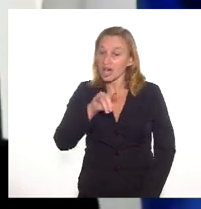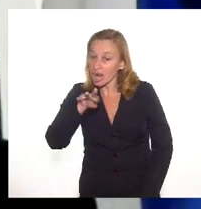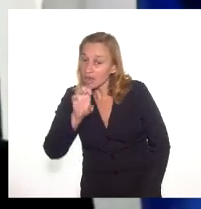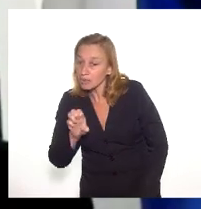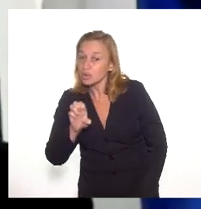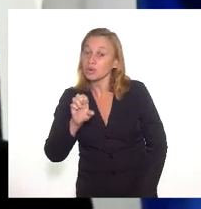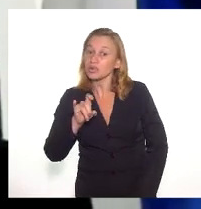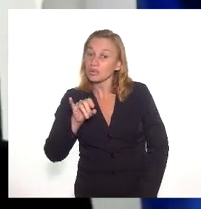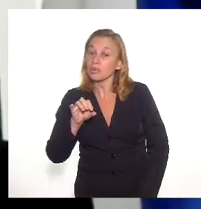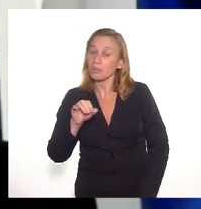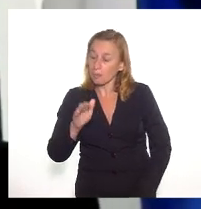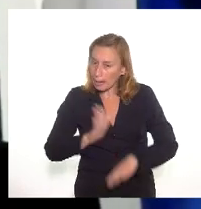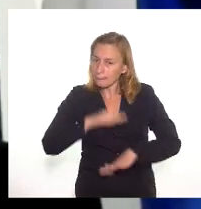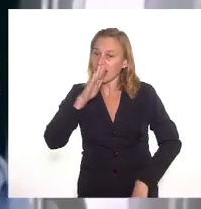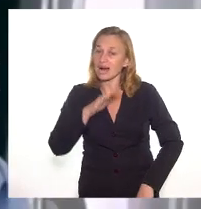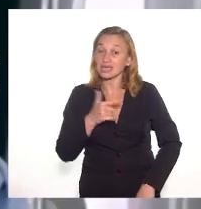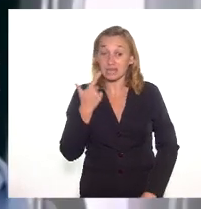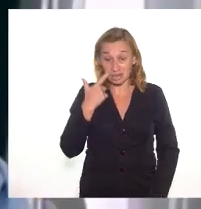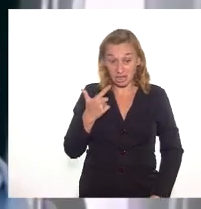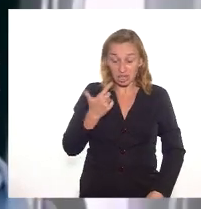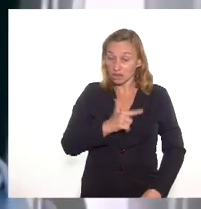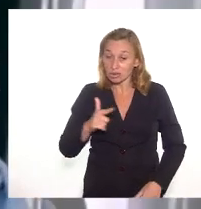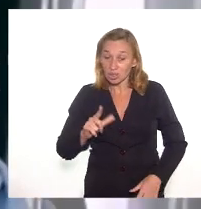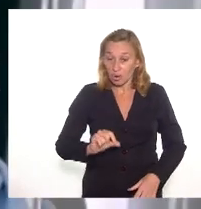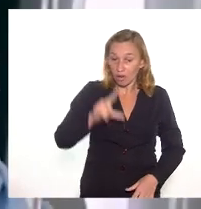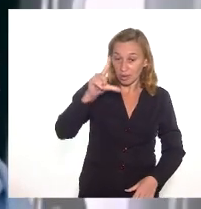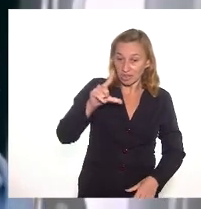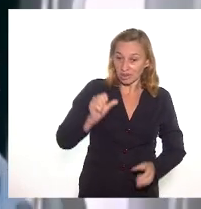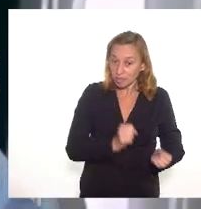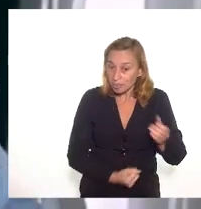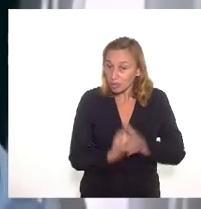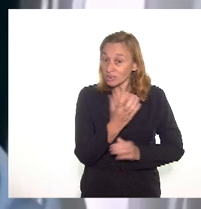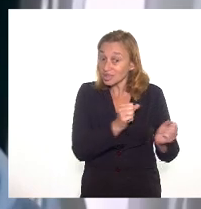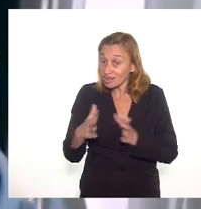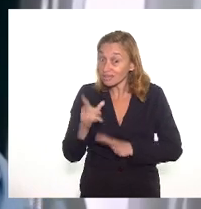maior. E sem aumento significativo na produção, né?